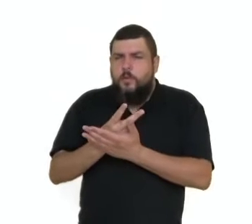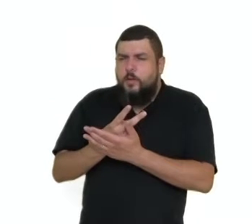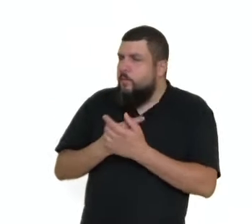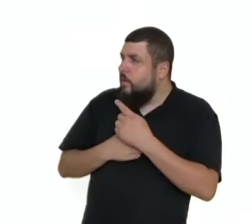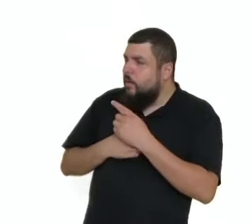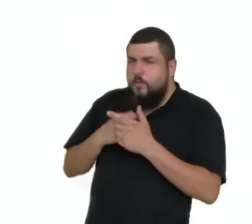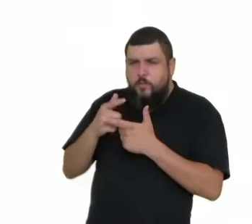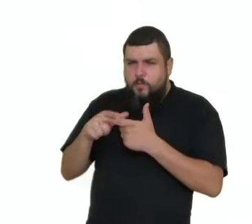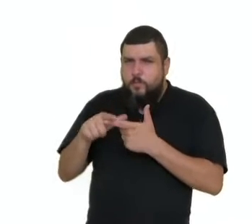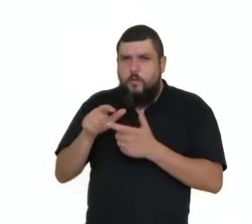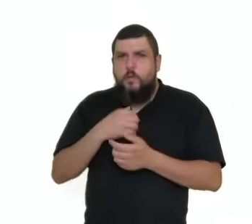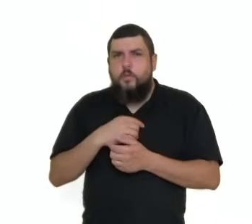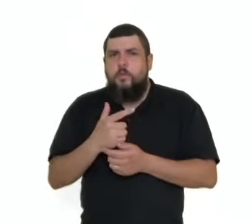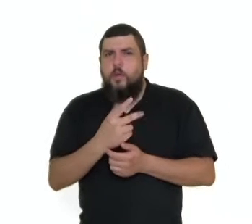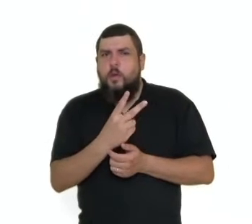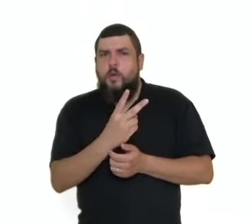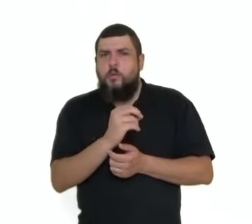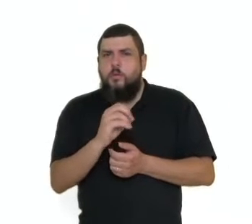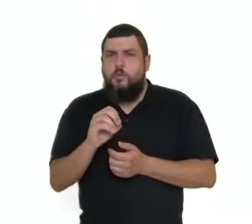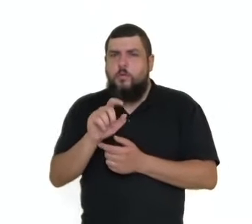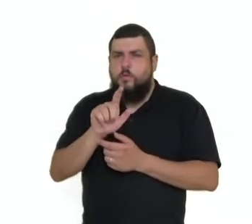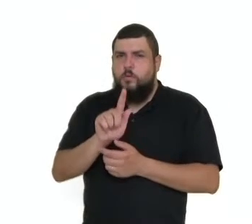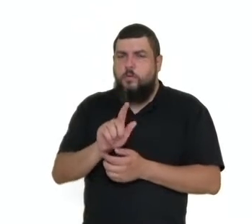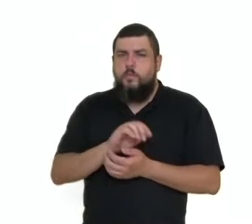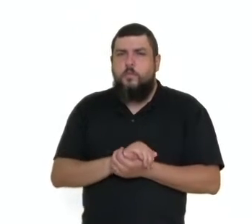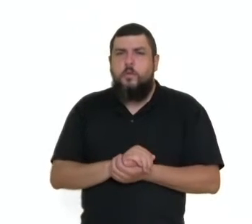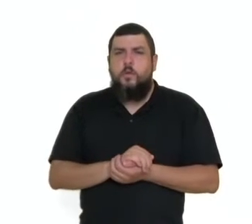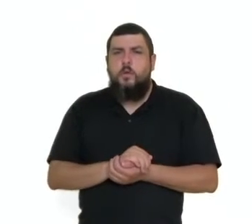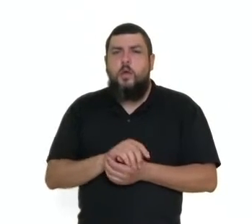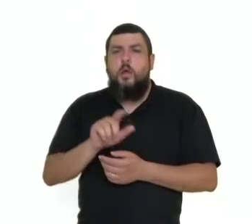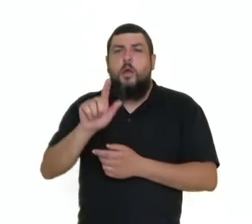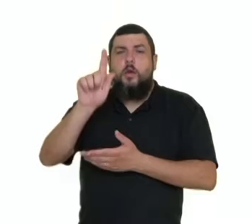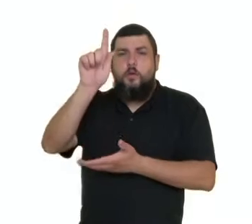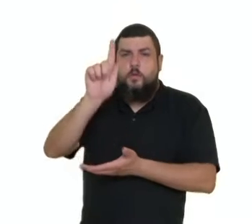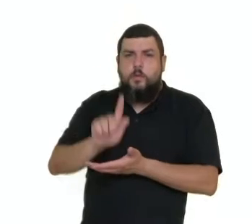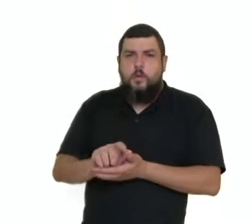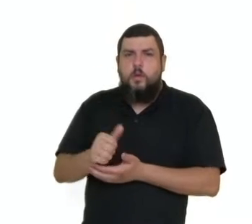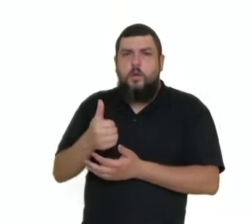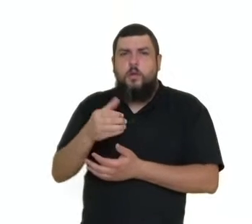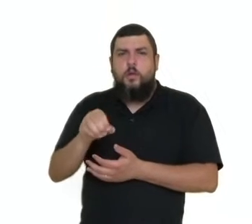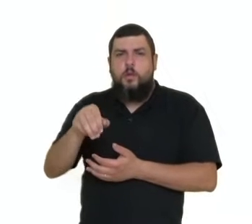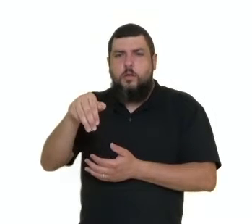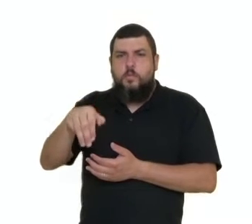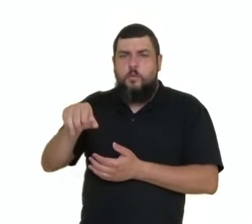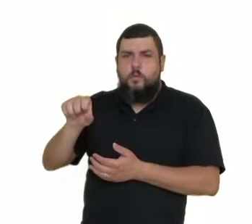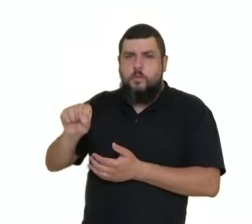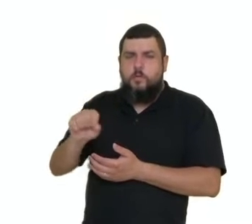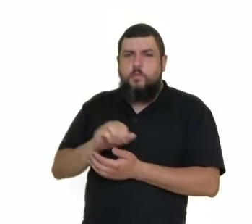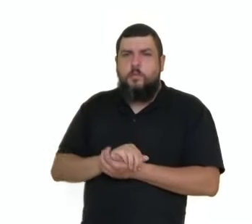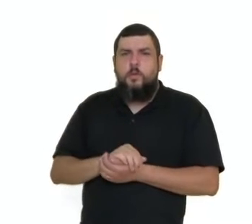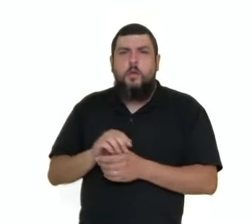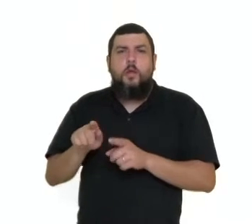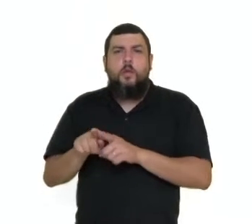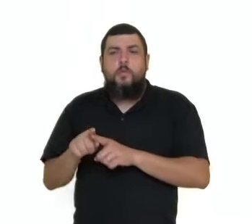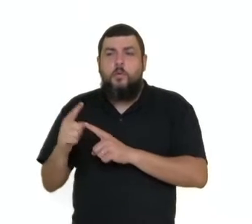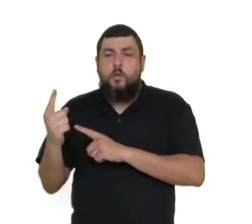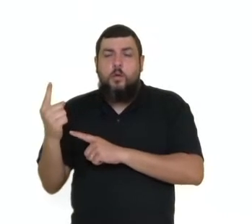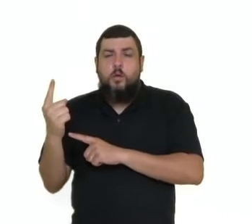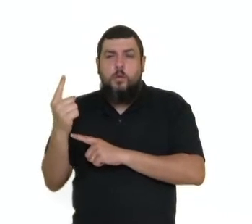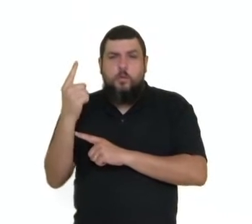gramas. Você tem aqui a questão da gravidade que vai 10 metros por segundo, e aqui a altura envolvida nesse passo, que seria